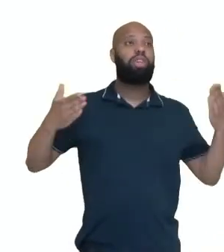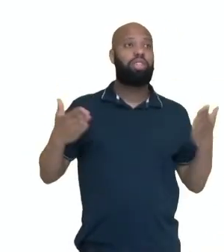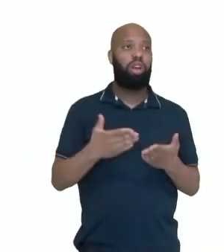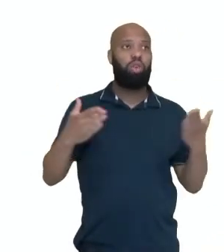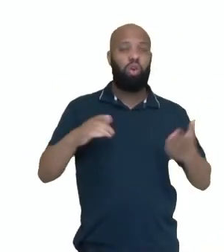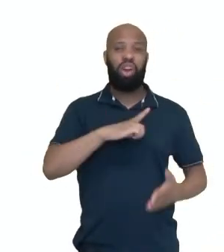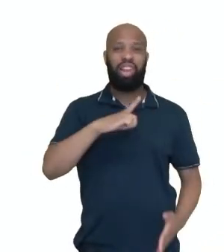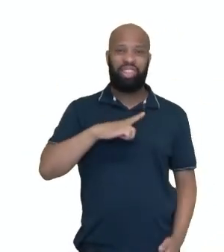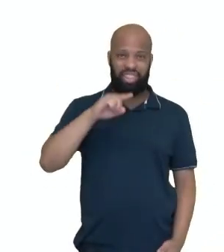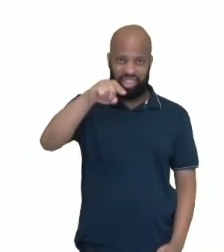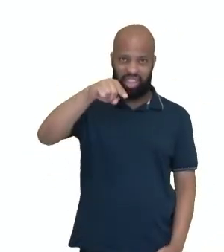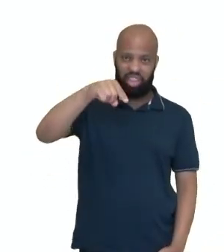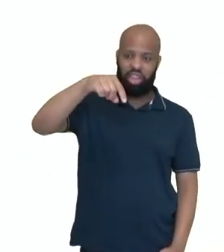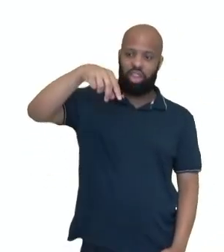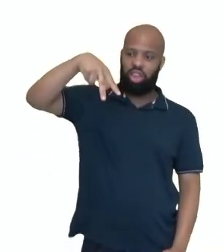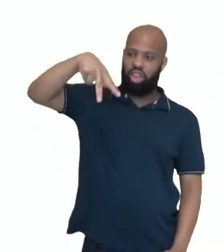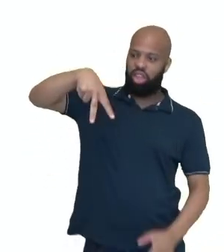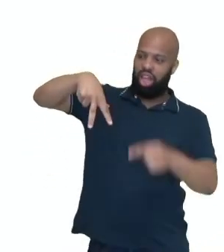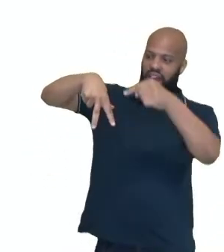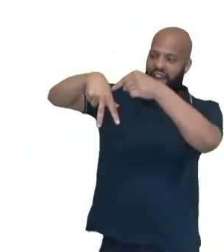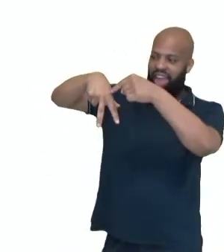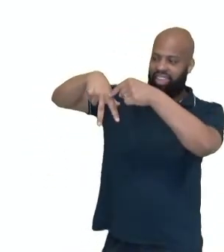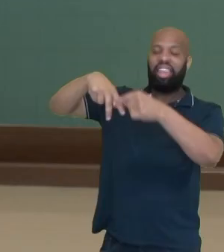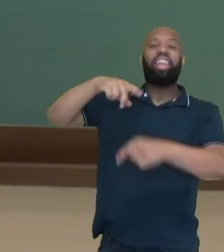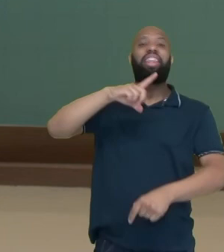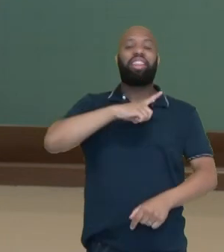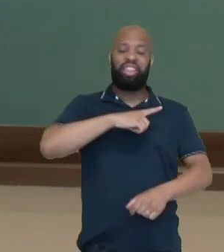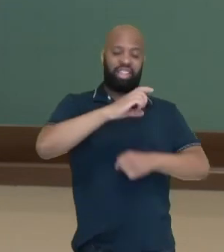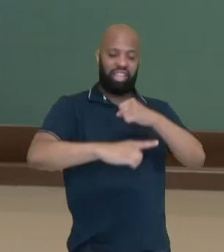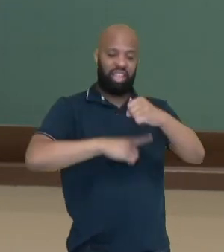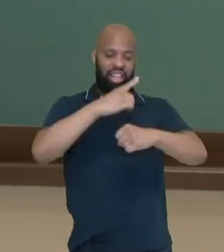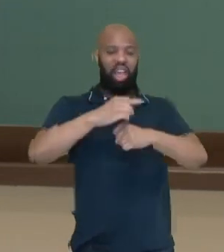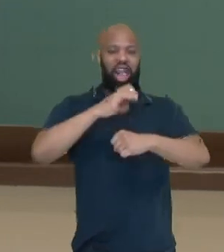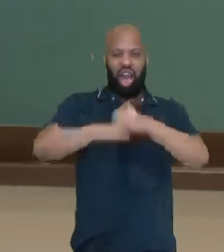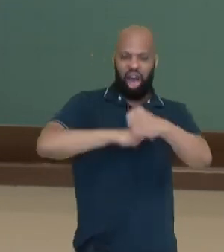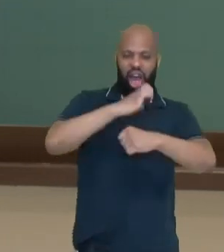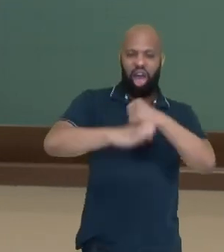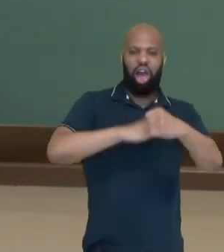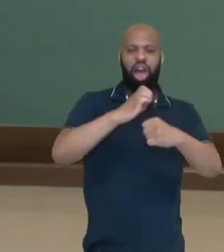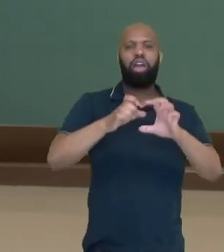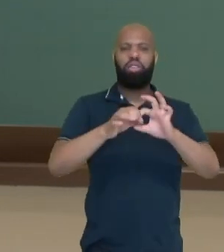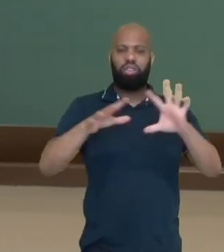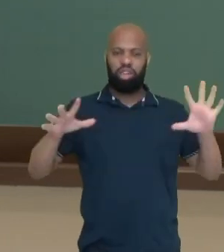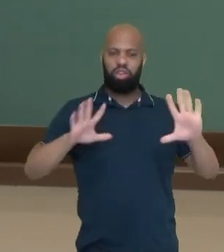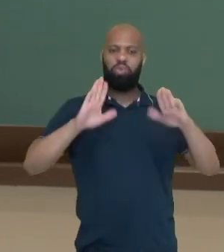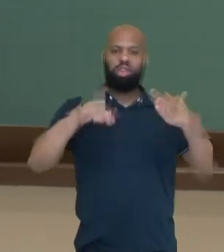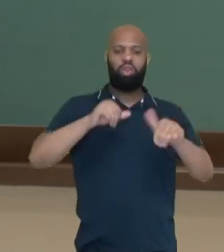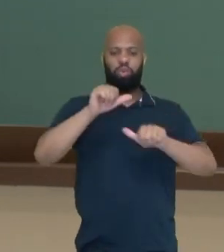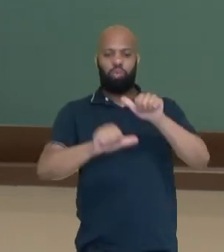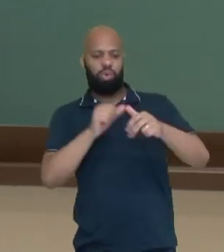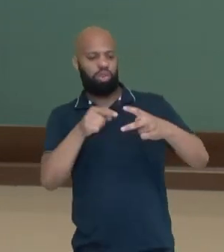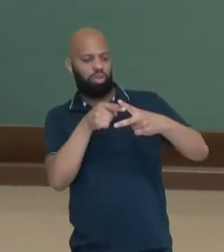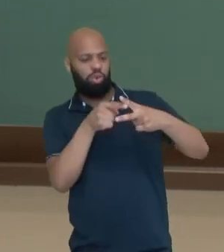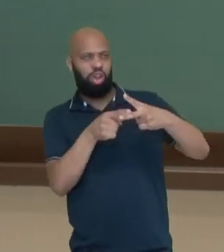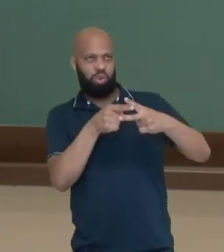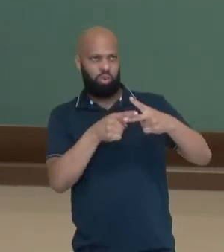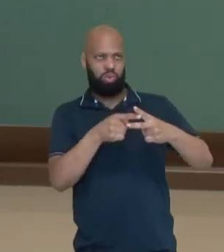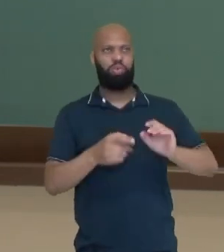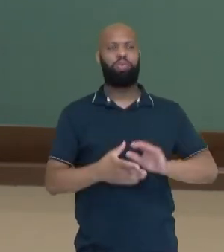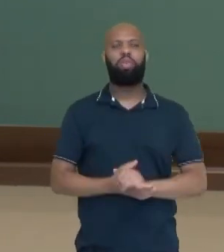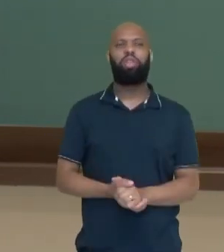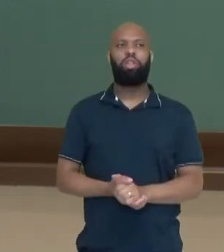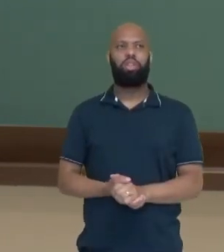elétrons livres. E aí, novamente, esses elétrons livres acabam fazendo com que o ângulo mude e aí temos piramidal a